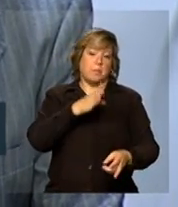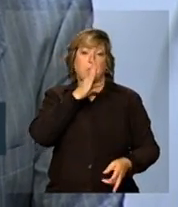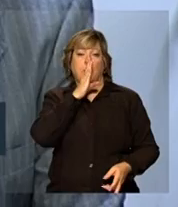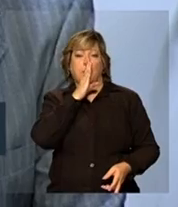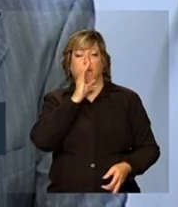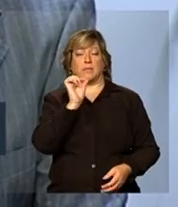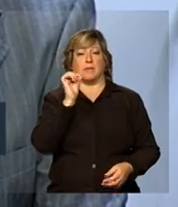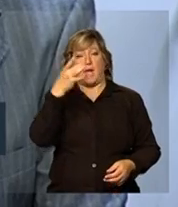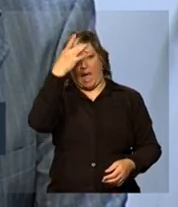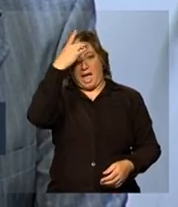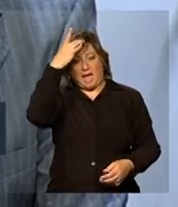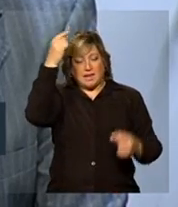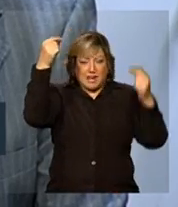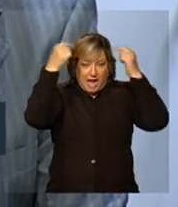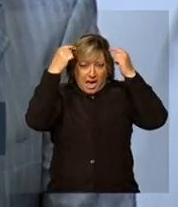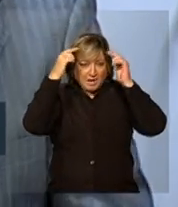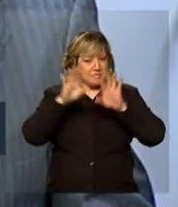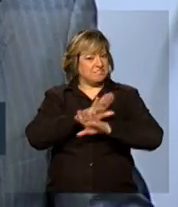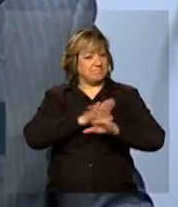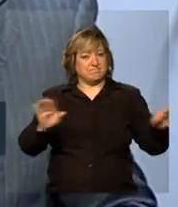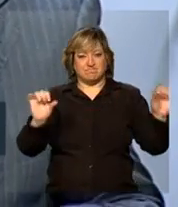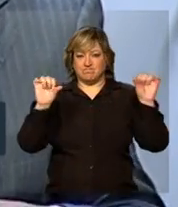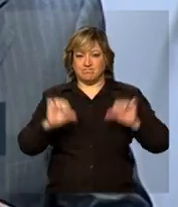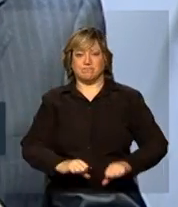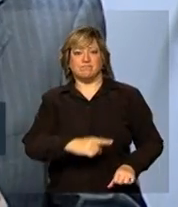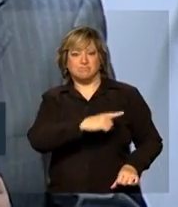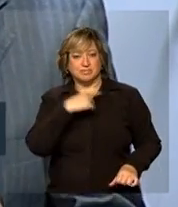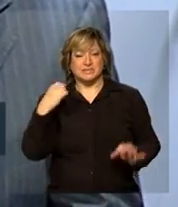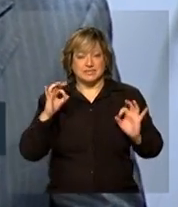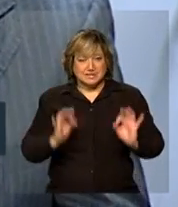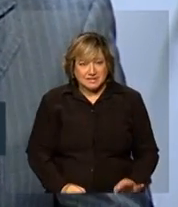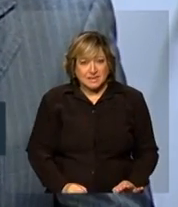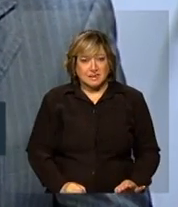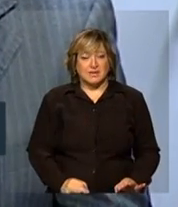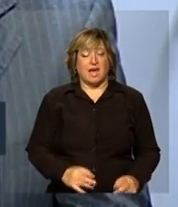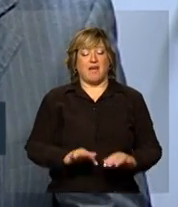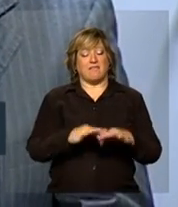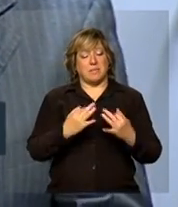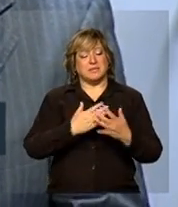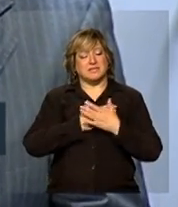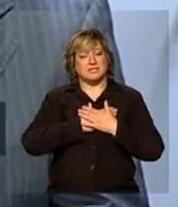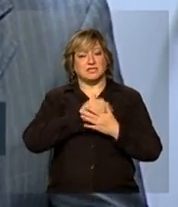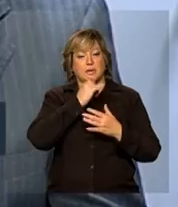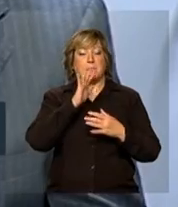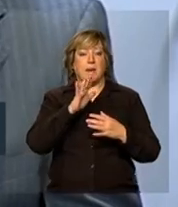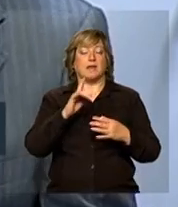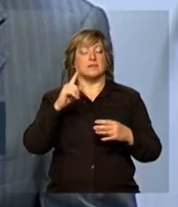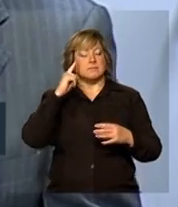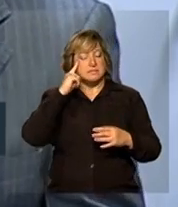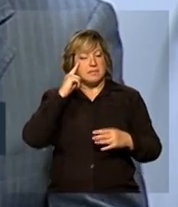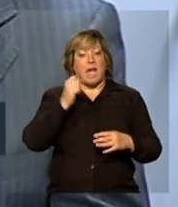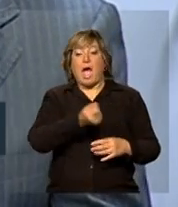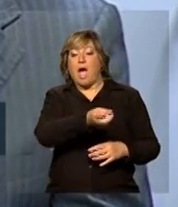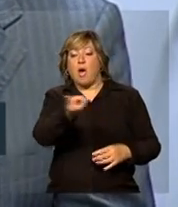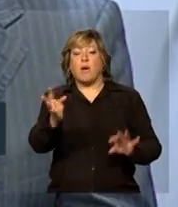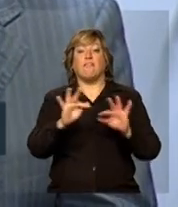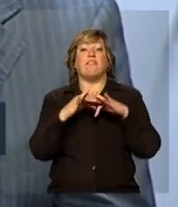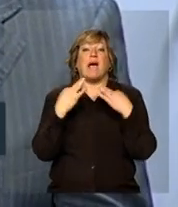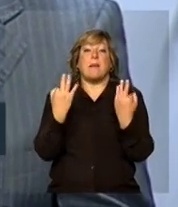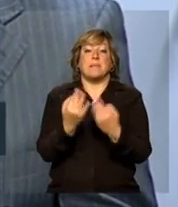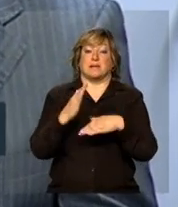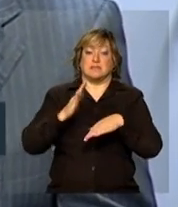o que é decisivo para o ato de autorização da família é identificar alguma manifestação de desejo de